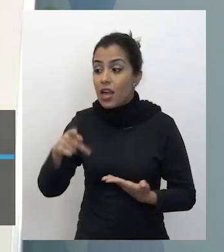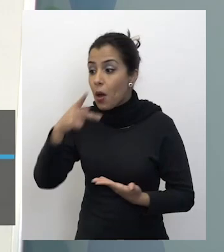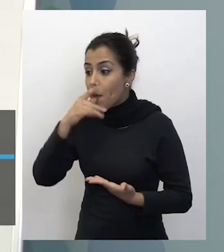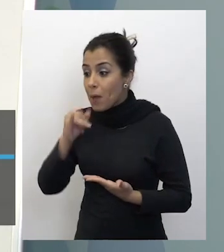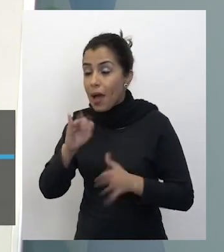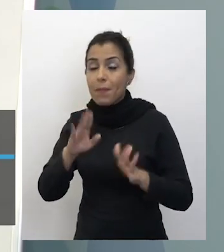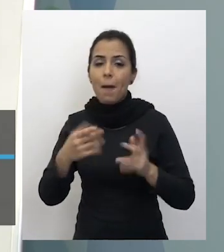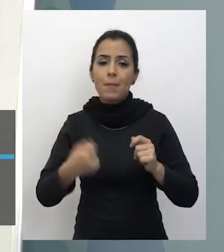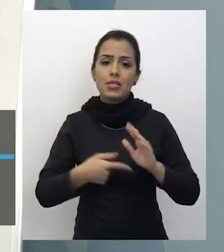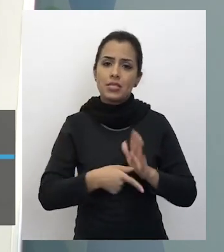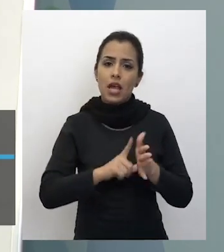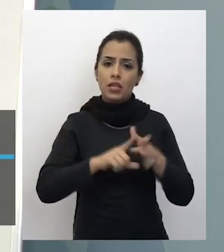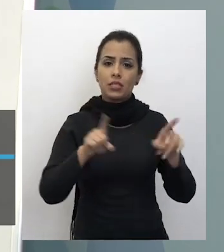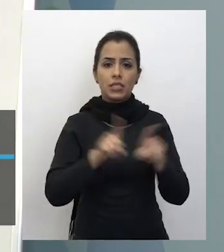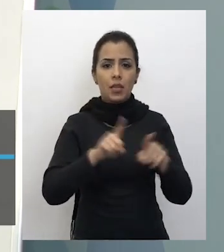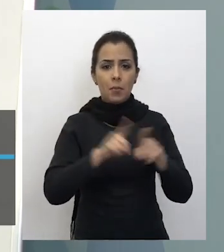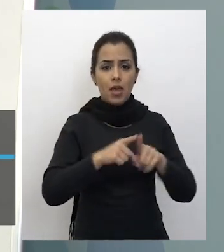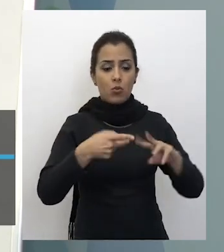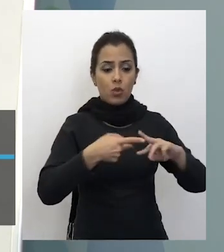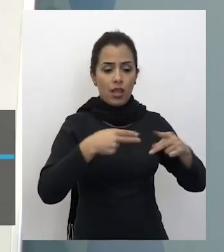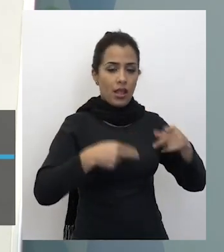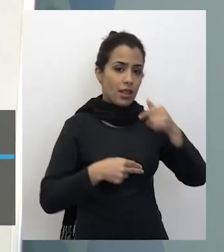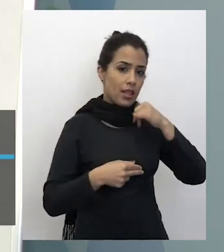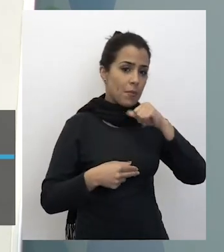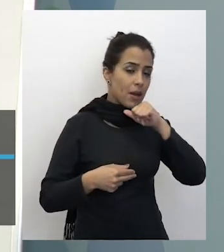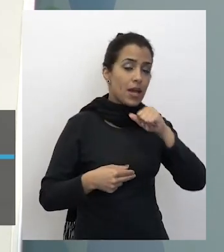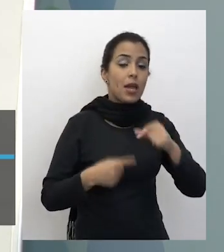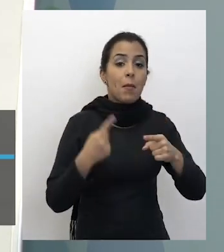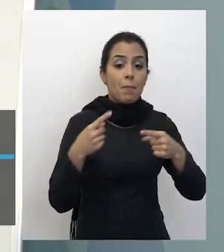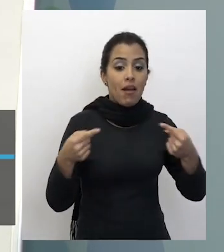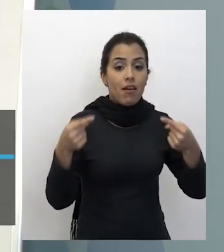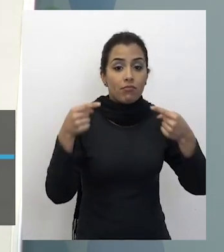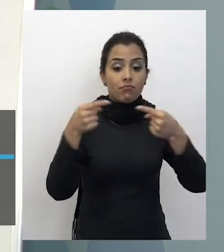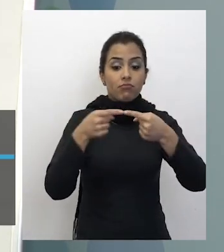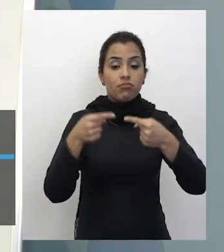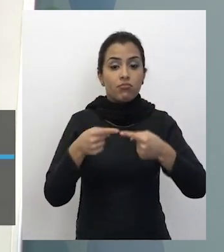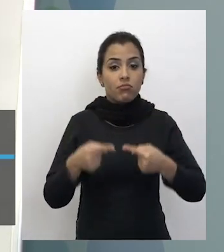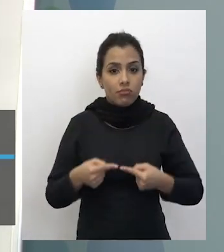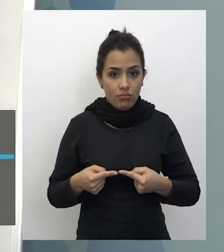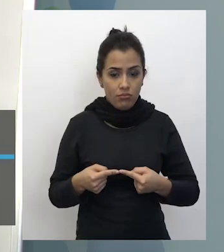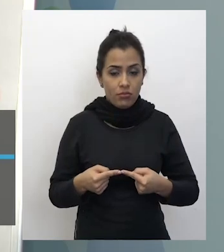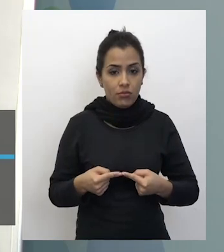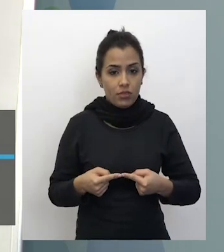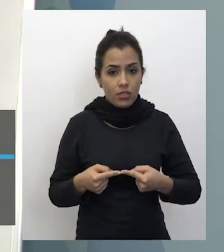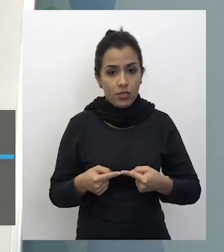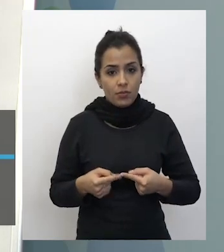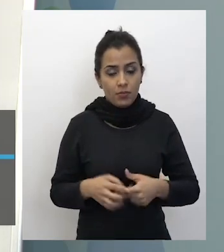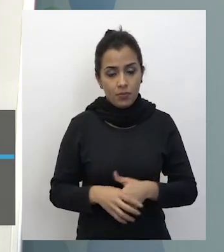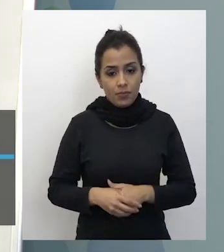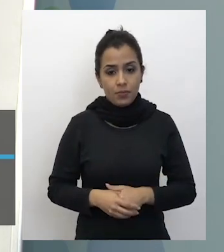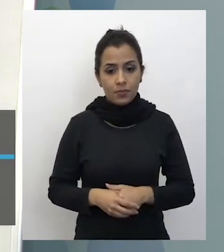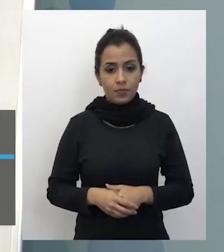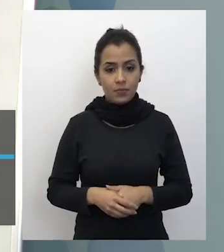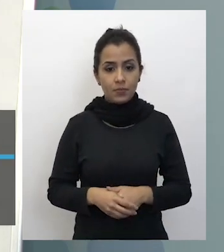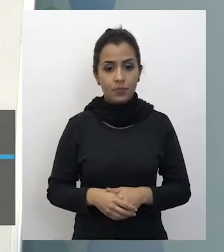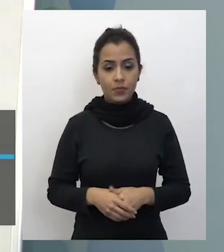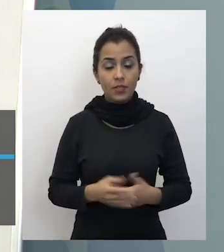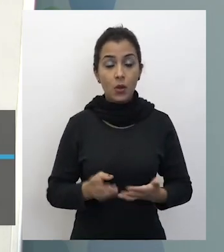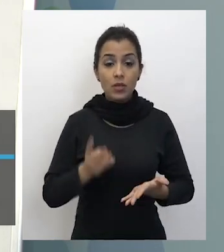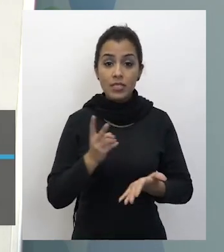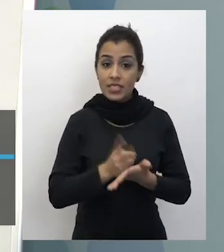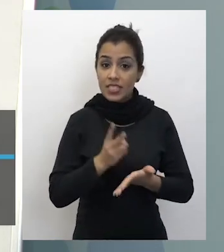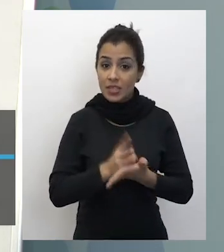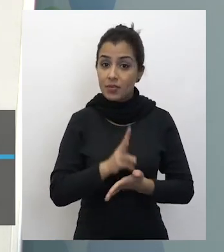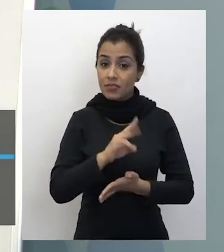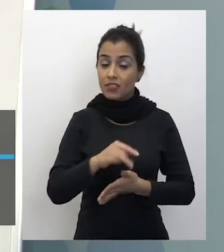da mãe, porque vai coincidir o da mãe com o do filho e o que sobrar tem que coincidir com o do pai. Tá? Então, sempre eu vou